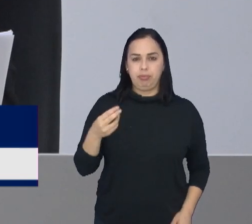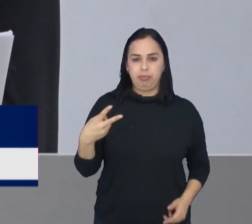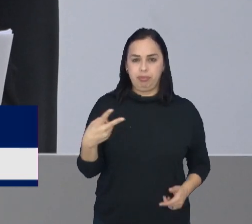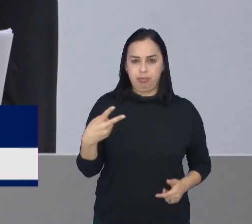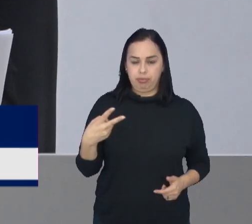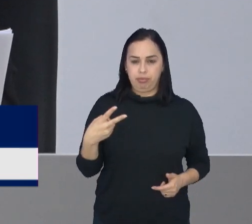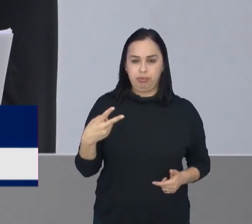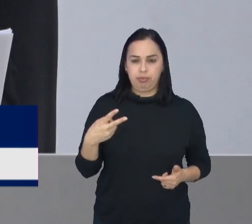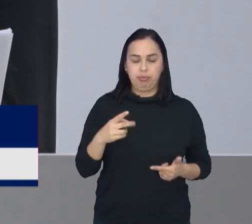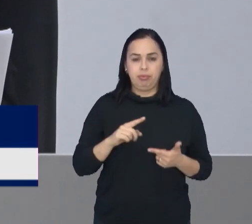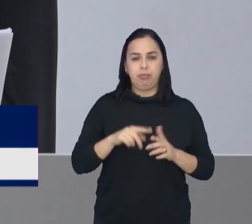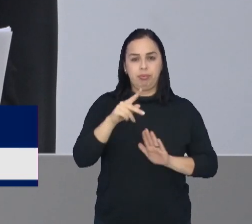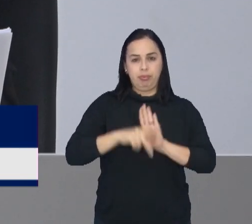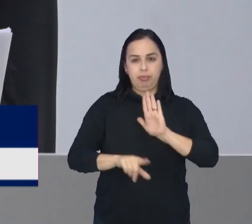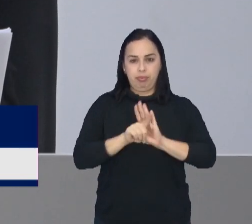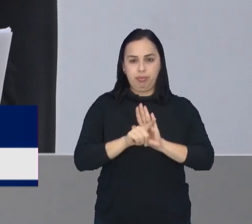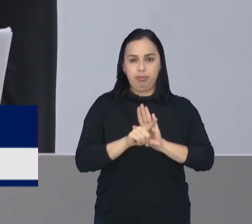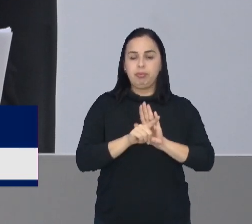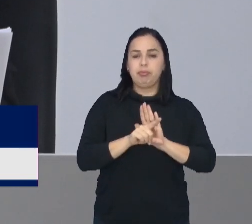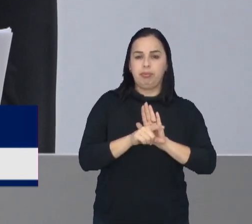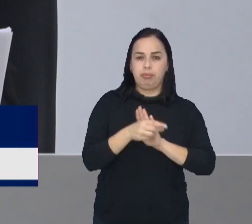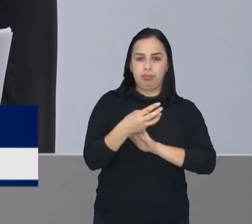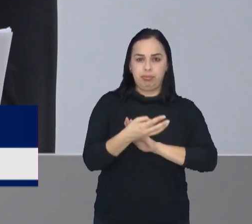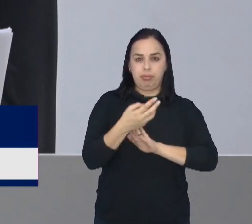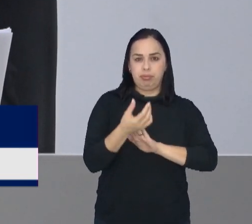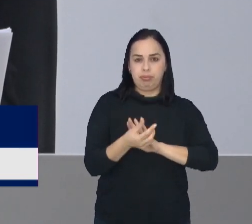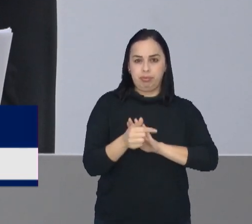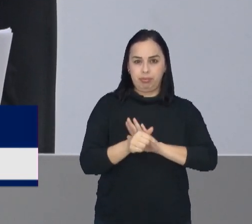11.860/2022. Projeto de lei número